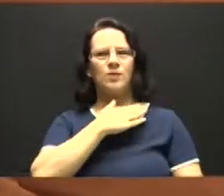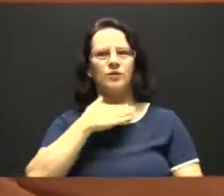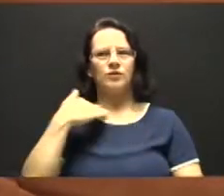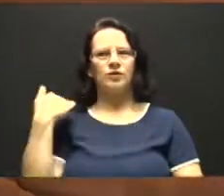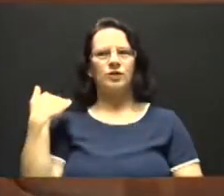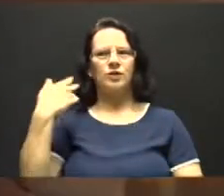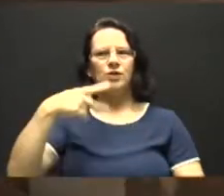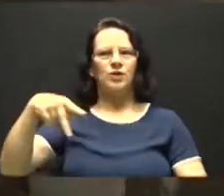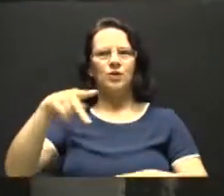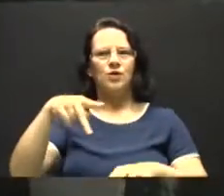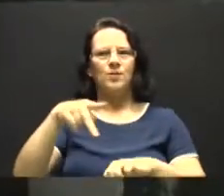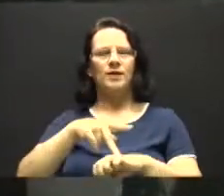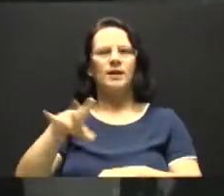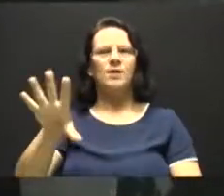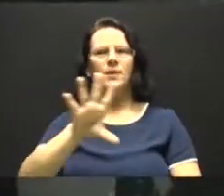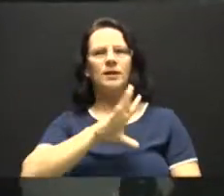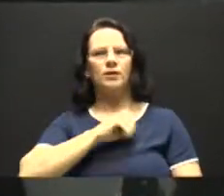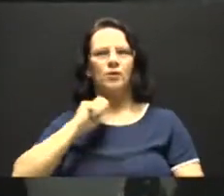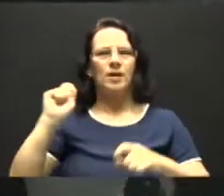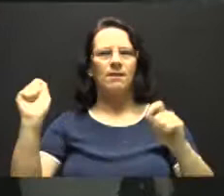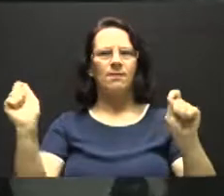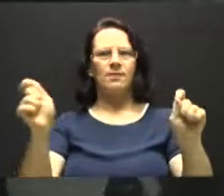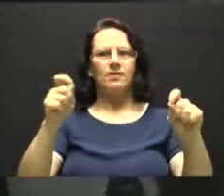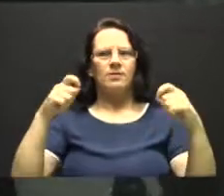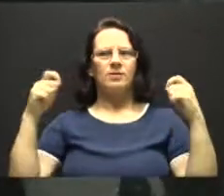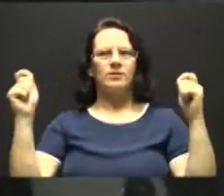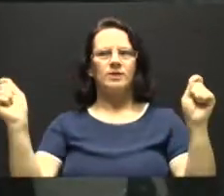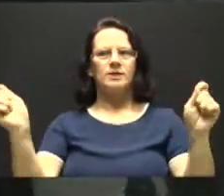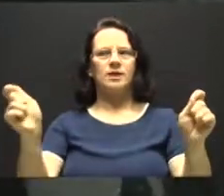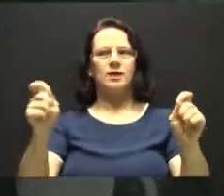morte um até logo